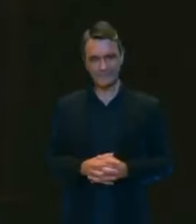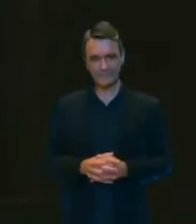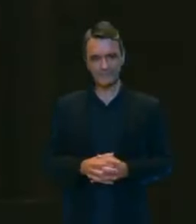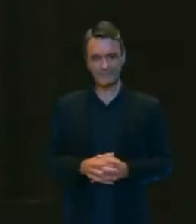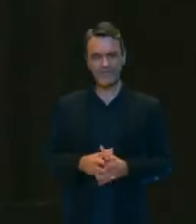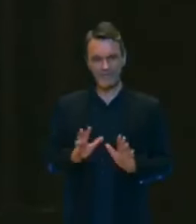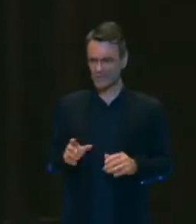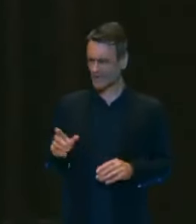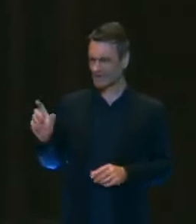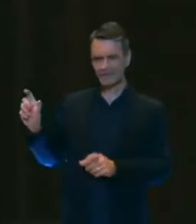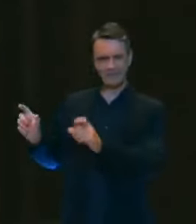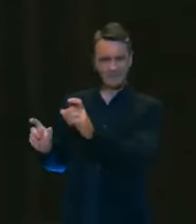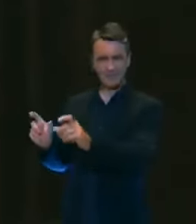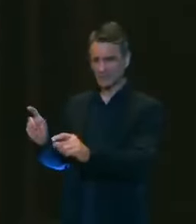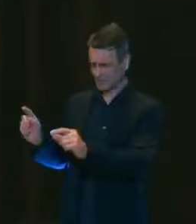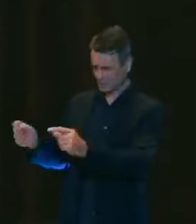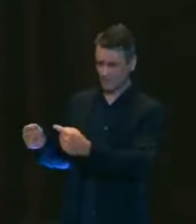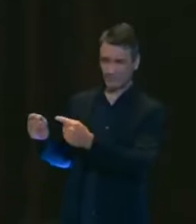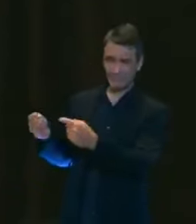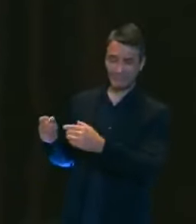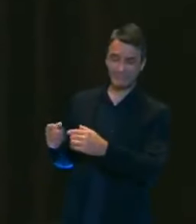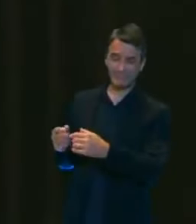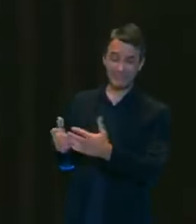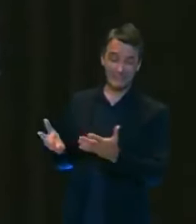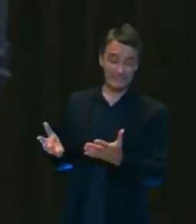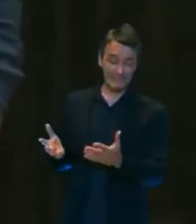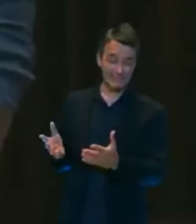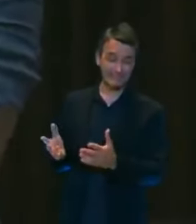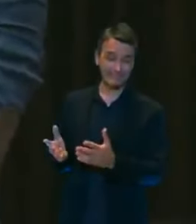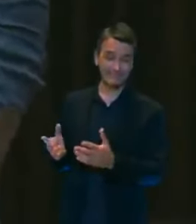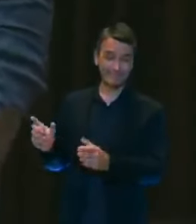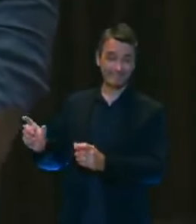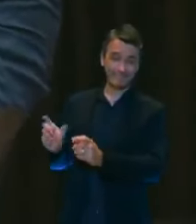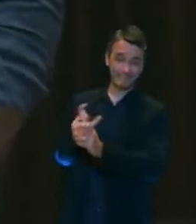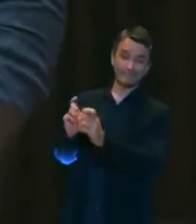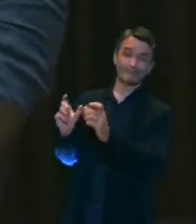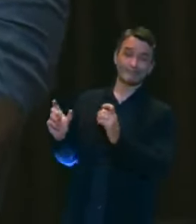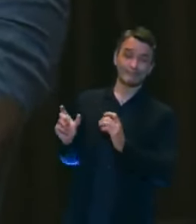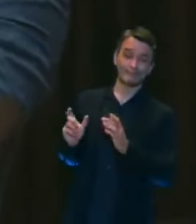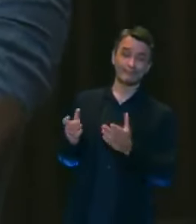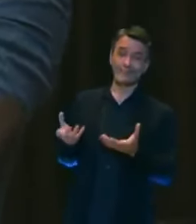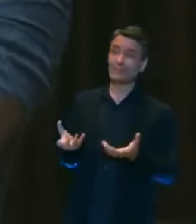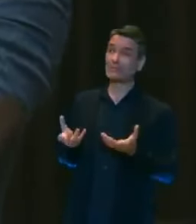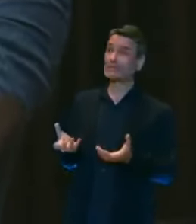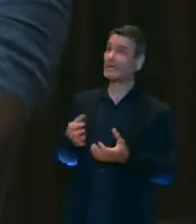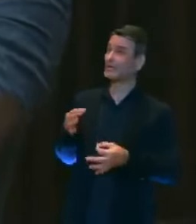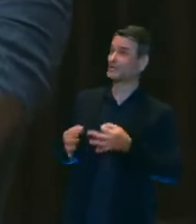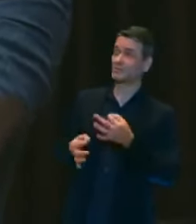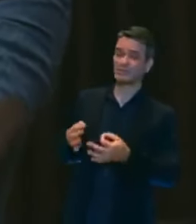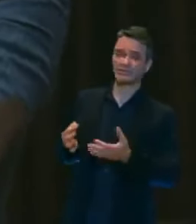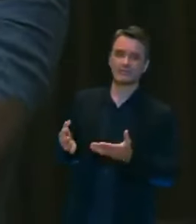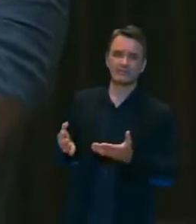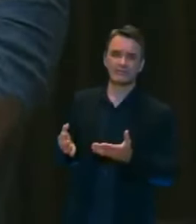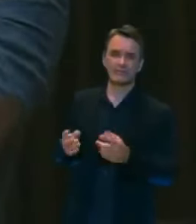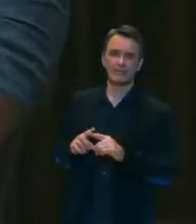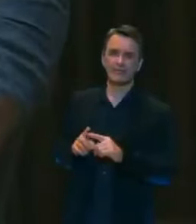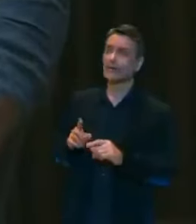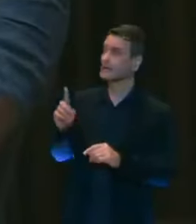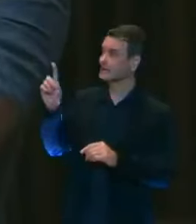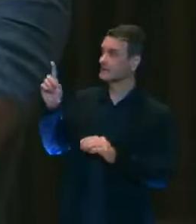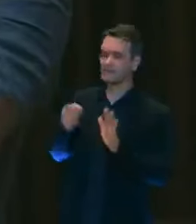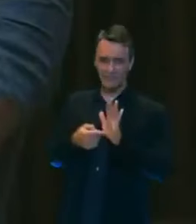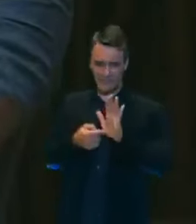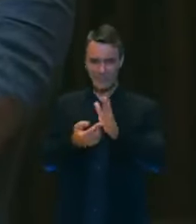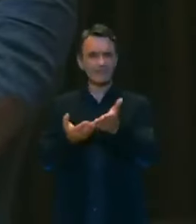Te feriram, te machucaram, você está tentando fazer justiça. Ei, peraí, deixa eu te apresentar um justo juiz,